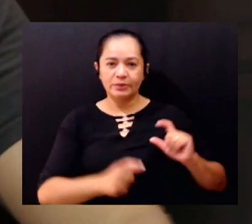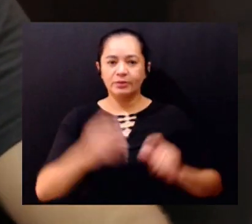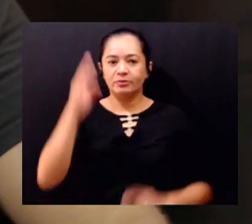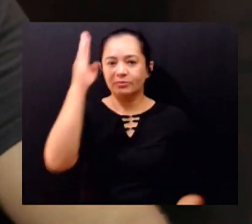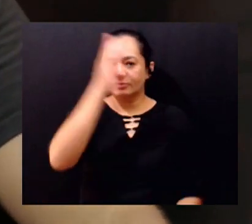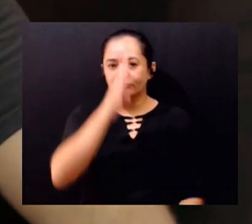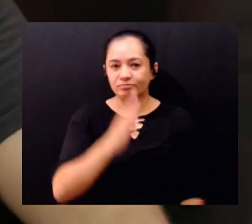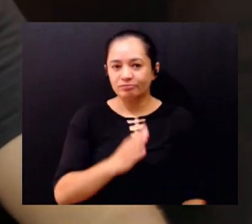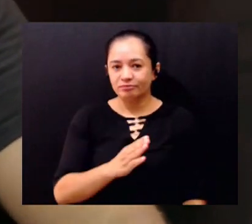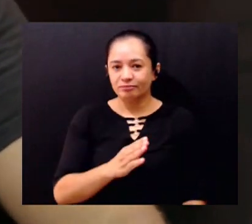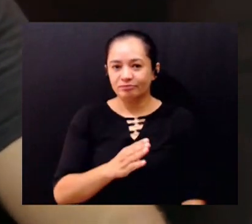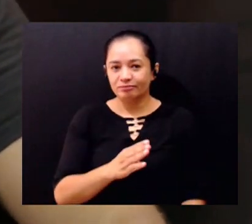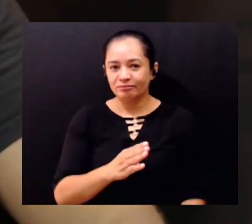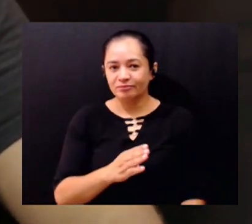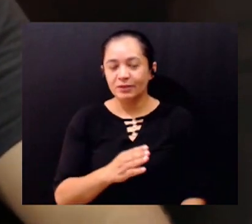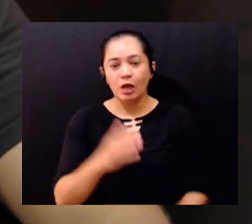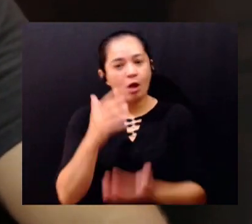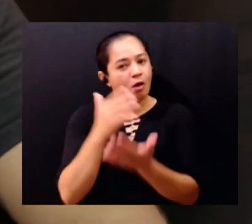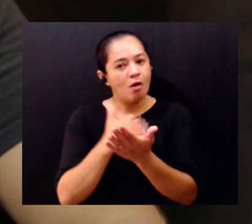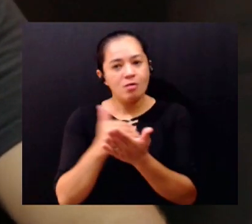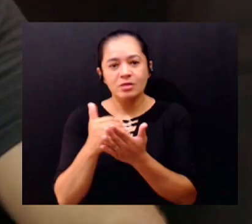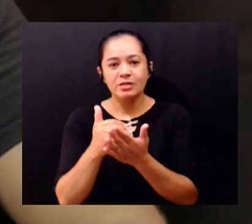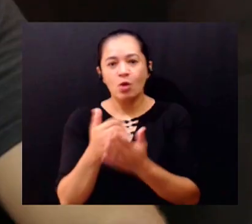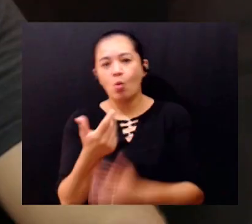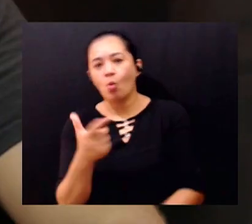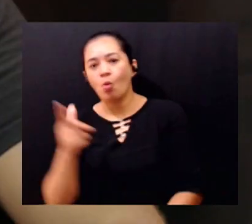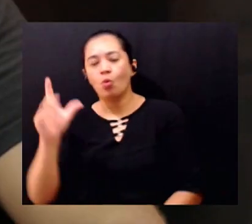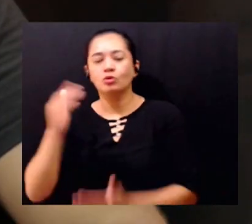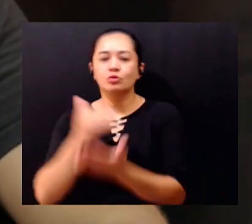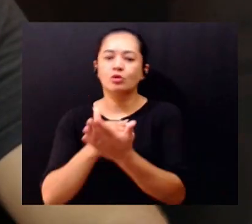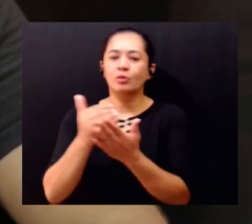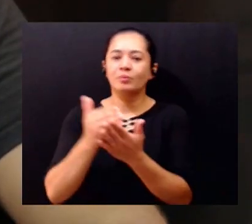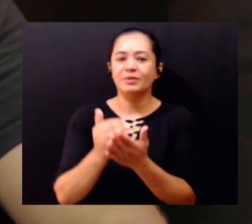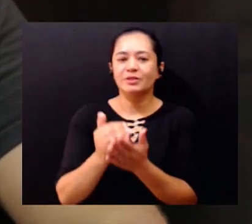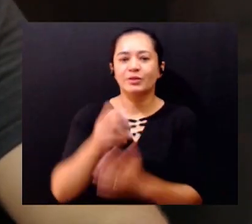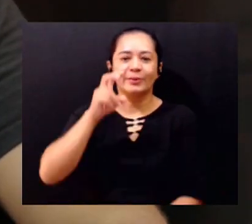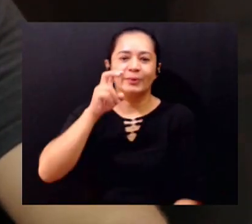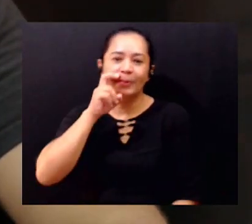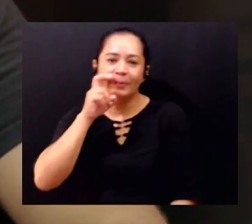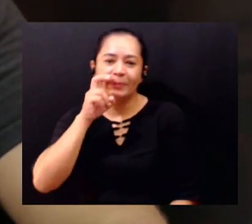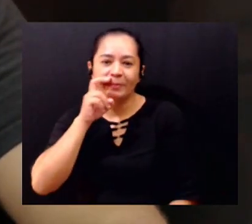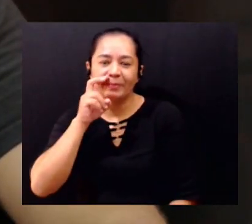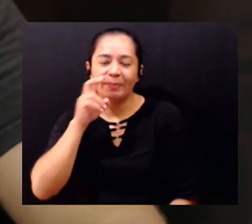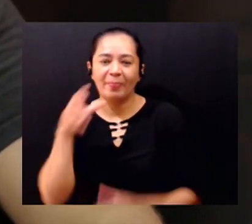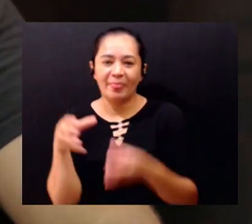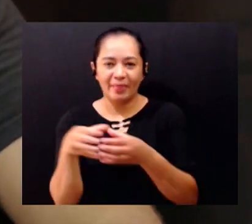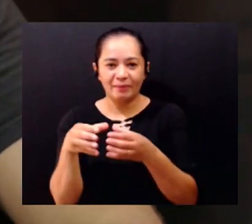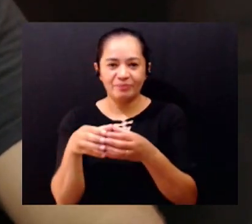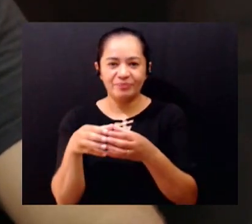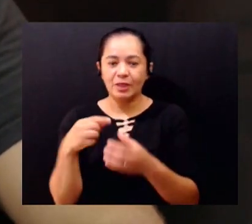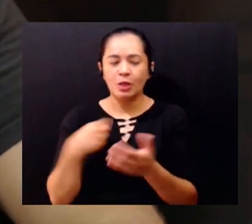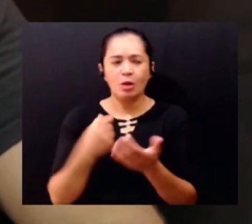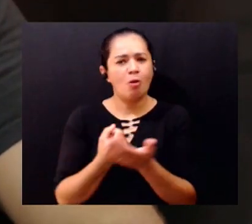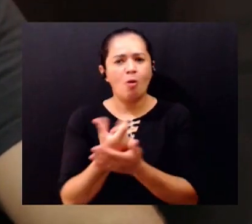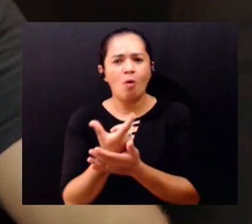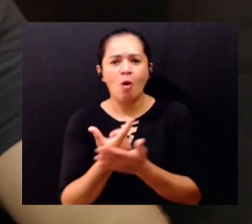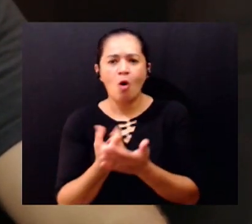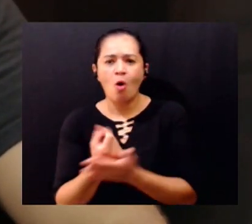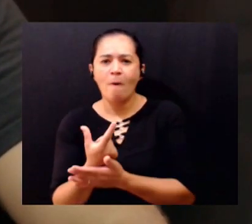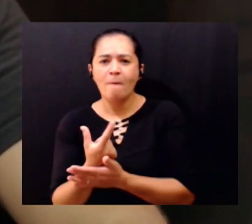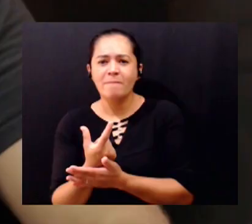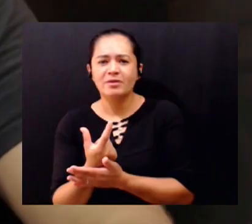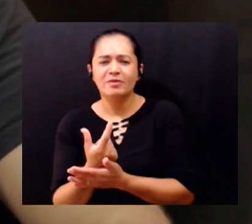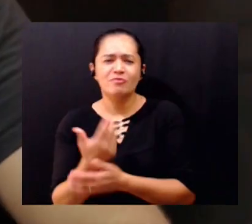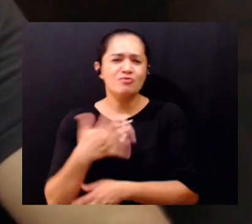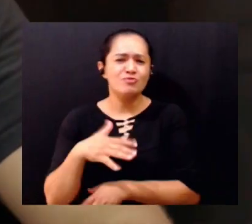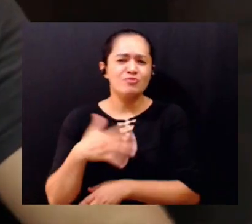muitos começaram com a Turma da Mônica. E eu achava muito curioso. Comprava na época de cruzeiro ainda, na rua de cima da